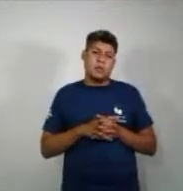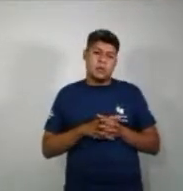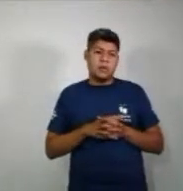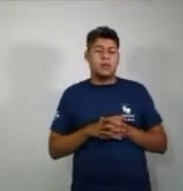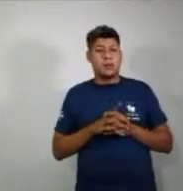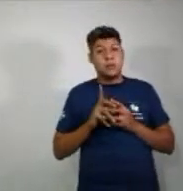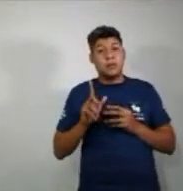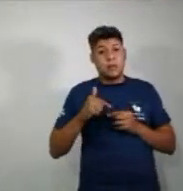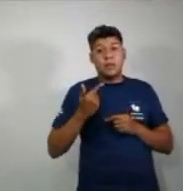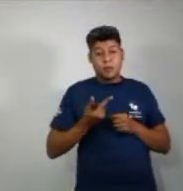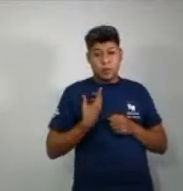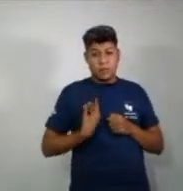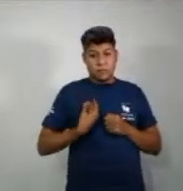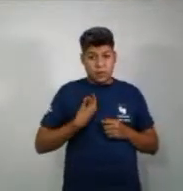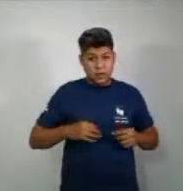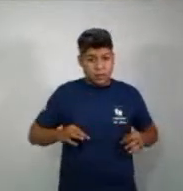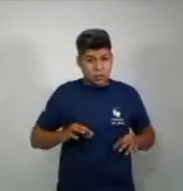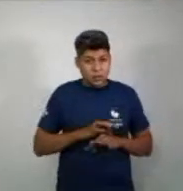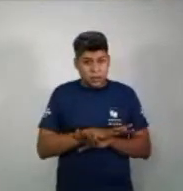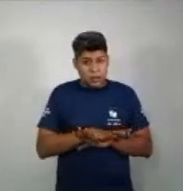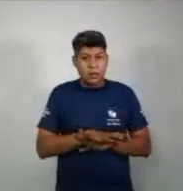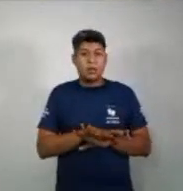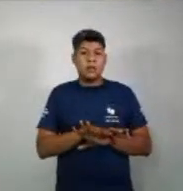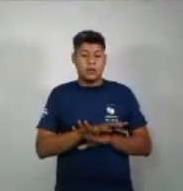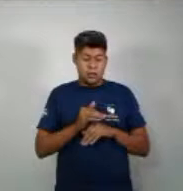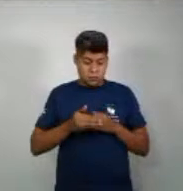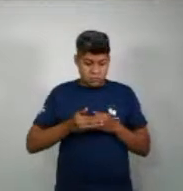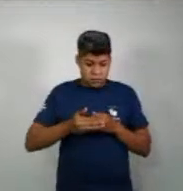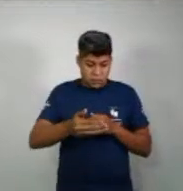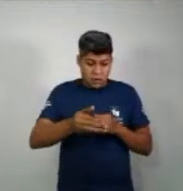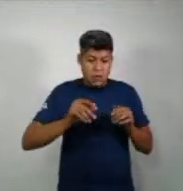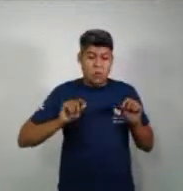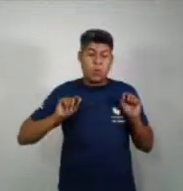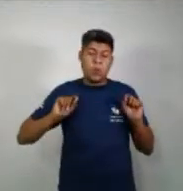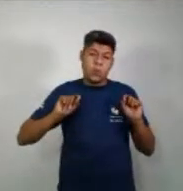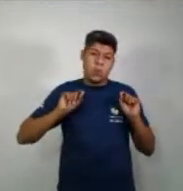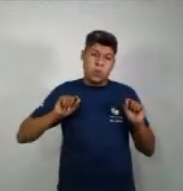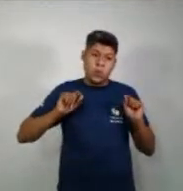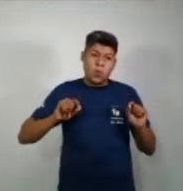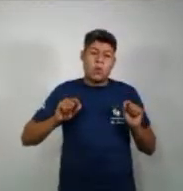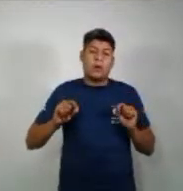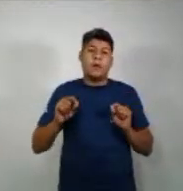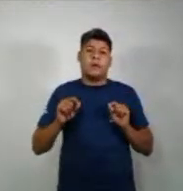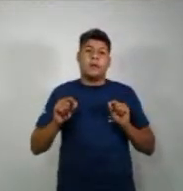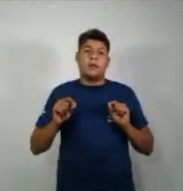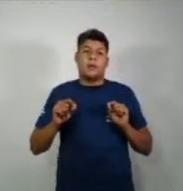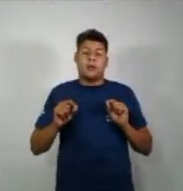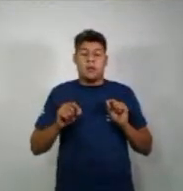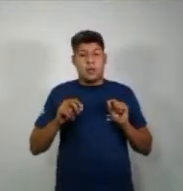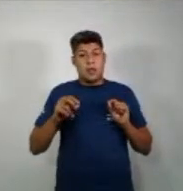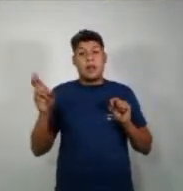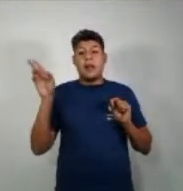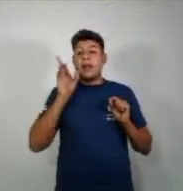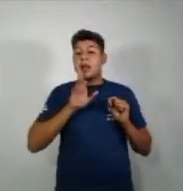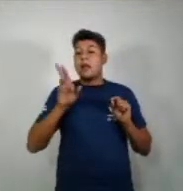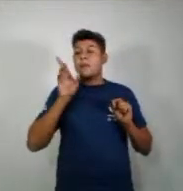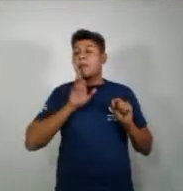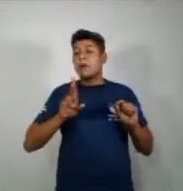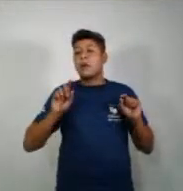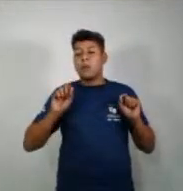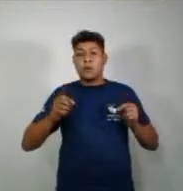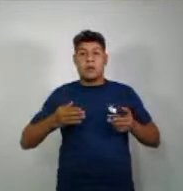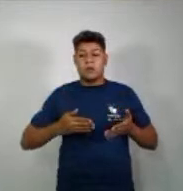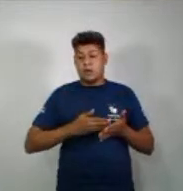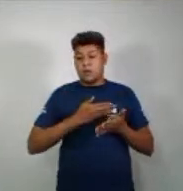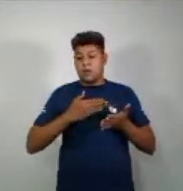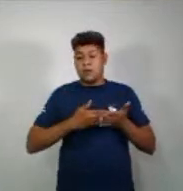Depois, no final da vida, no meio da vida, a partir dali, ele já começa ele, Nora, também, a revisar livros, né?